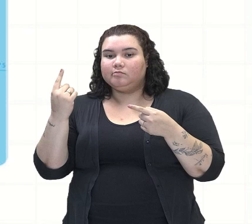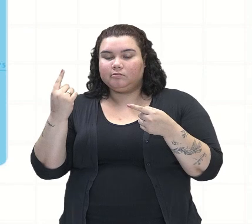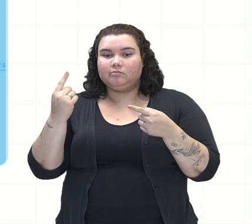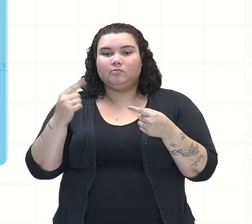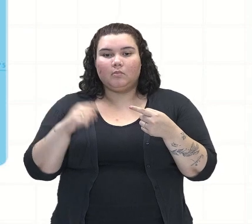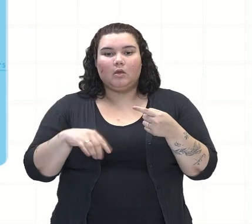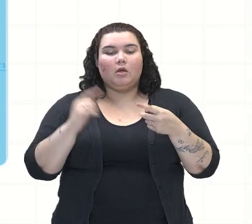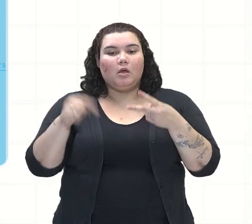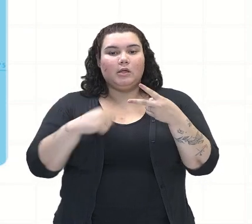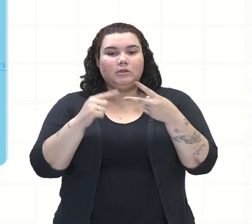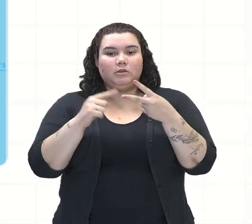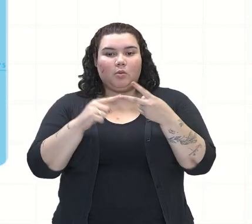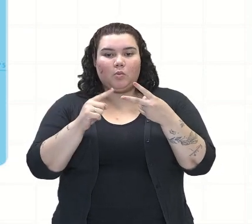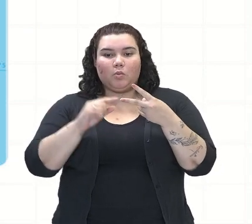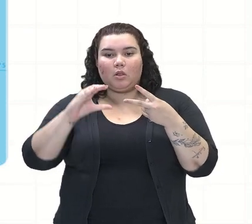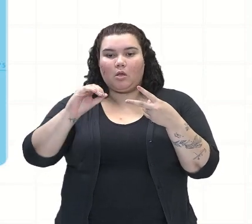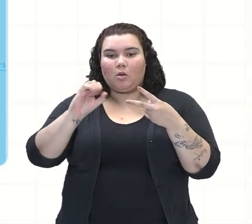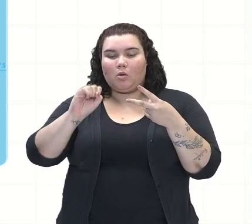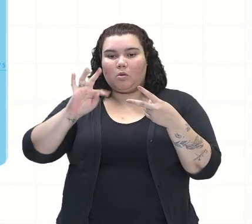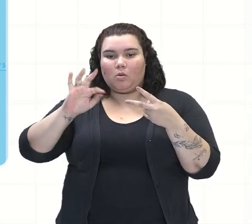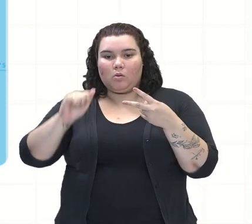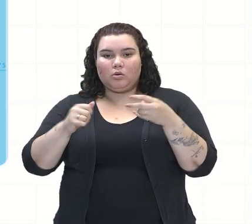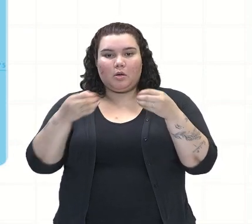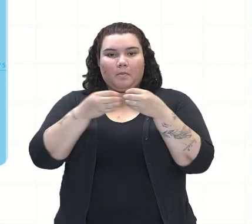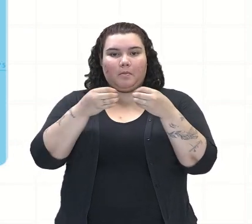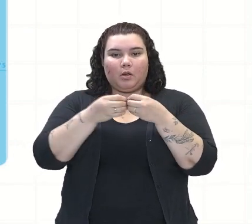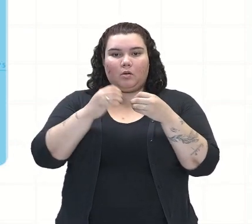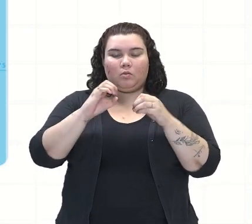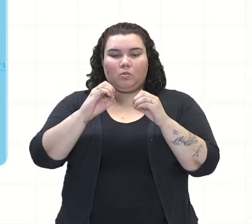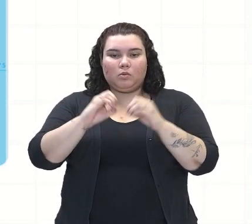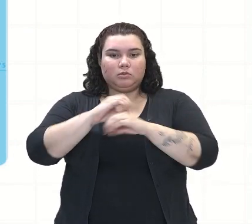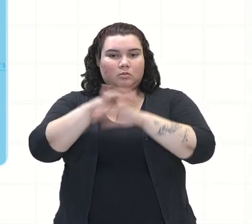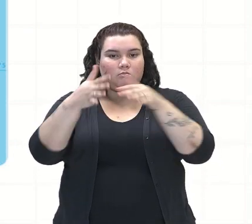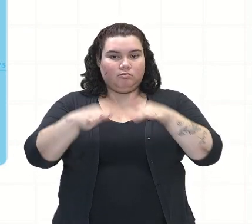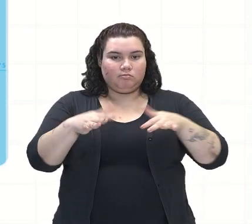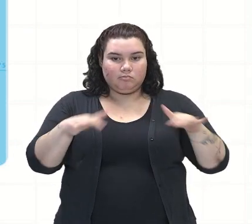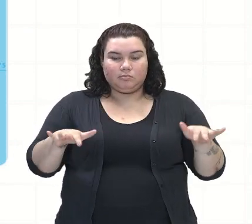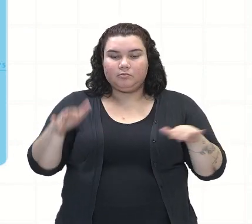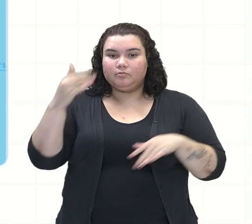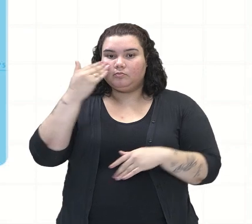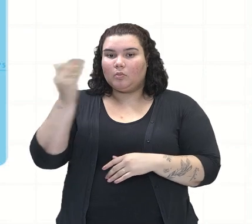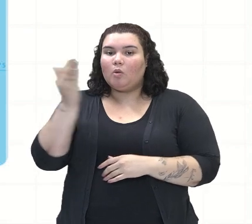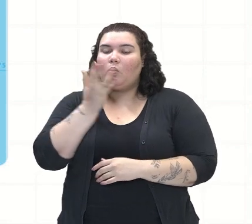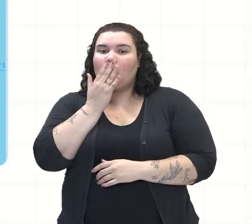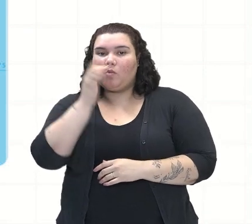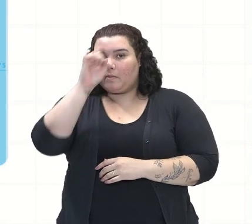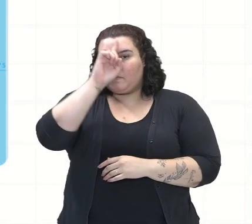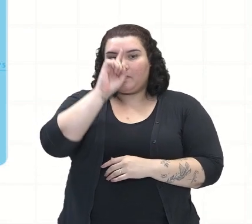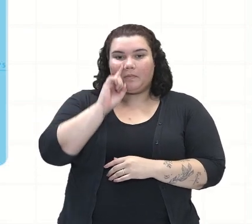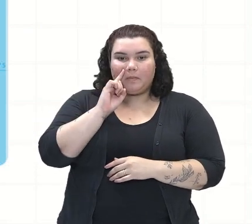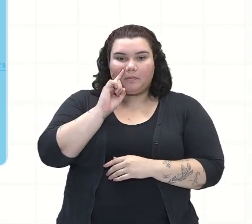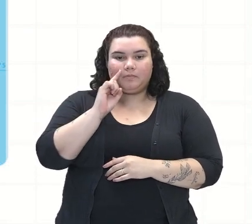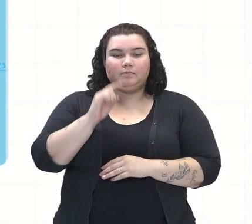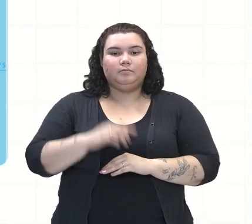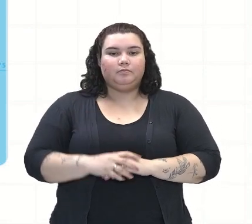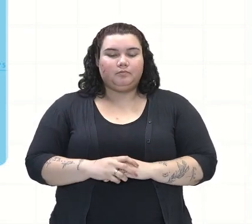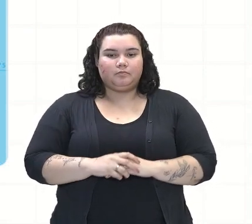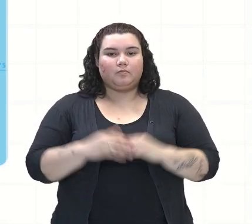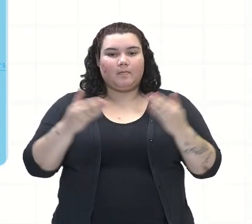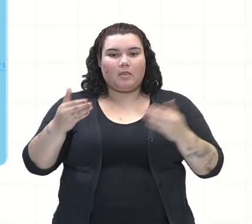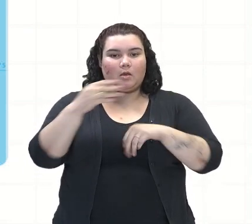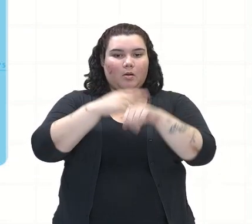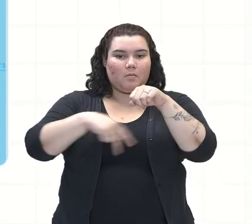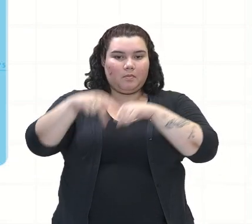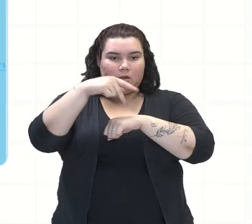oceano, fica próximo, né, do Oceano Pacífico, que eu estou agora circulando aqui em amarelo. Então, a gente tem um